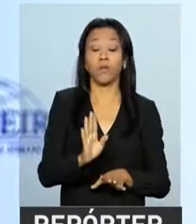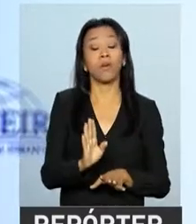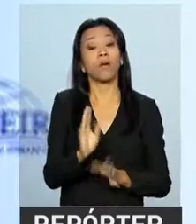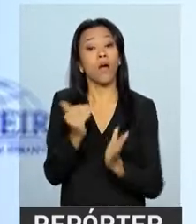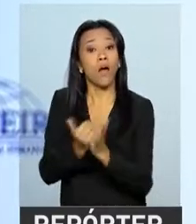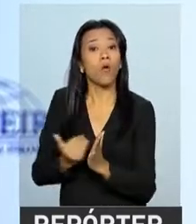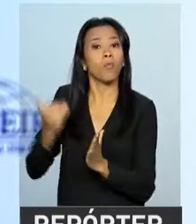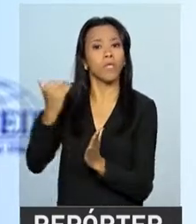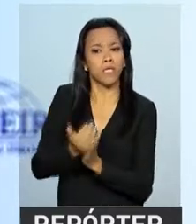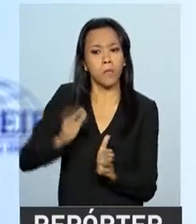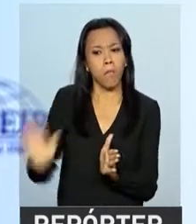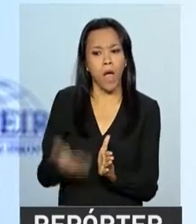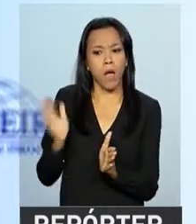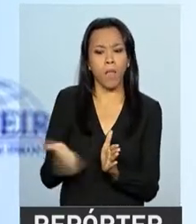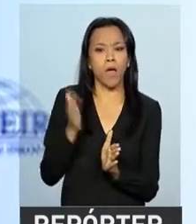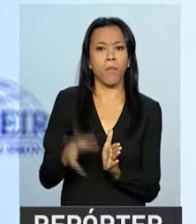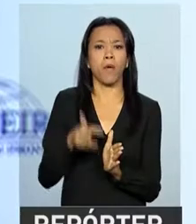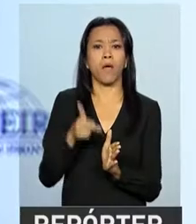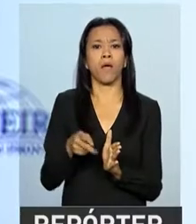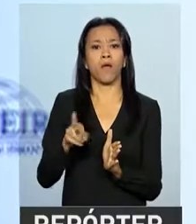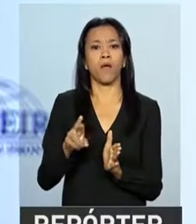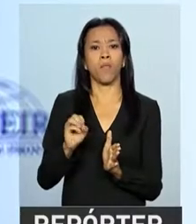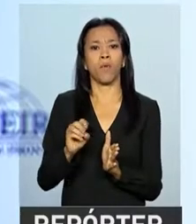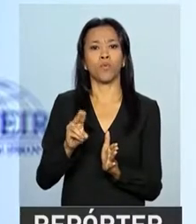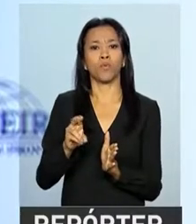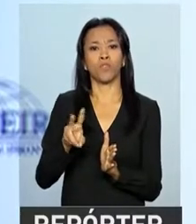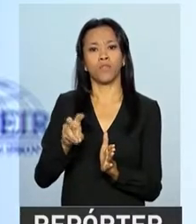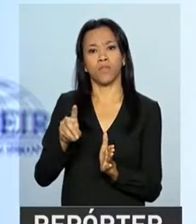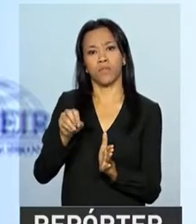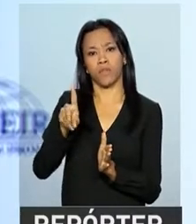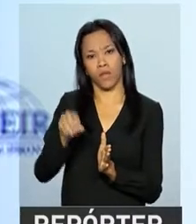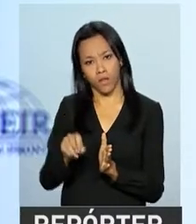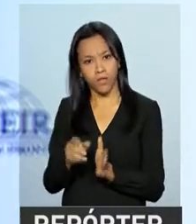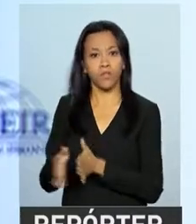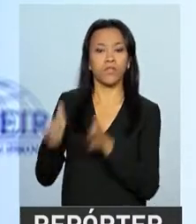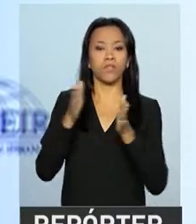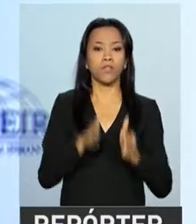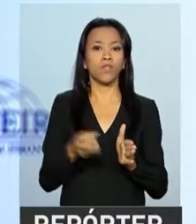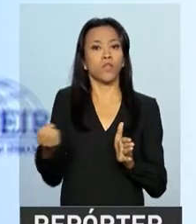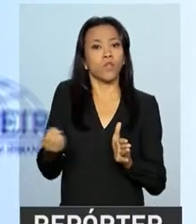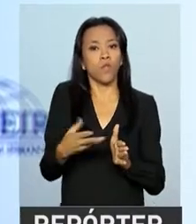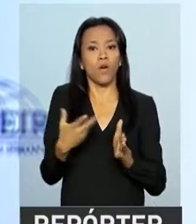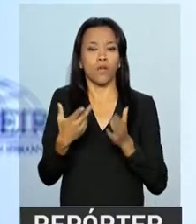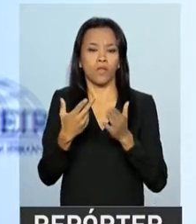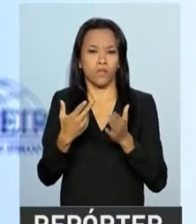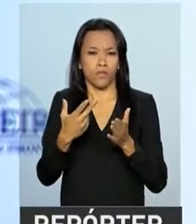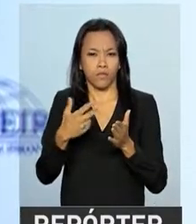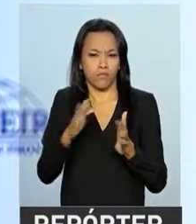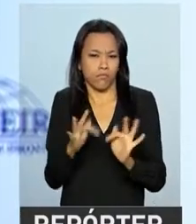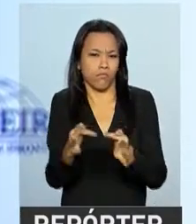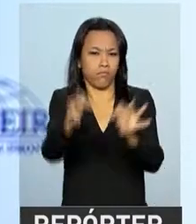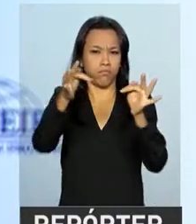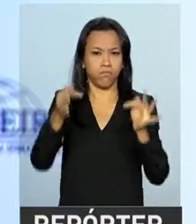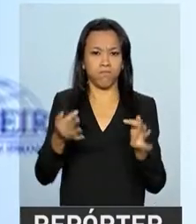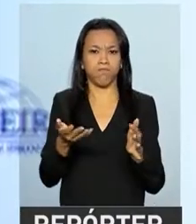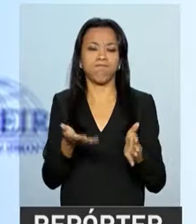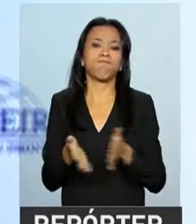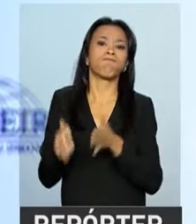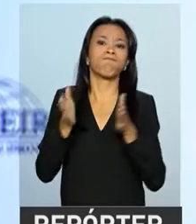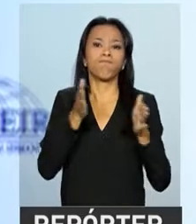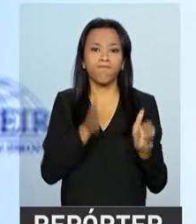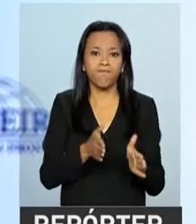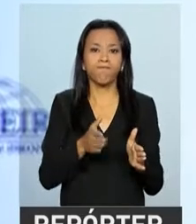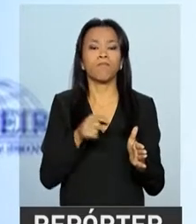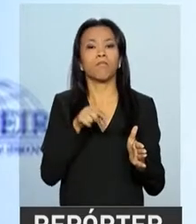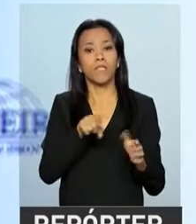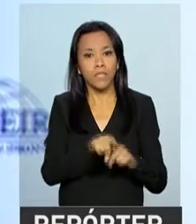da produtividade, inovação e com a inserção